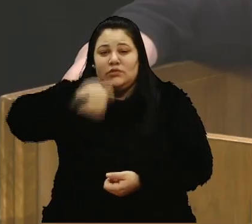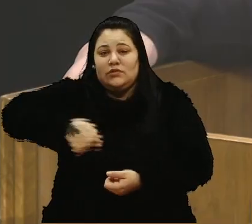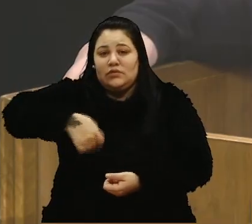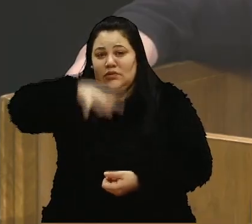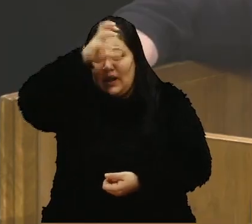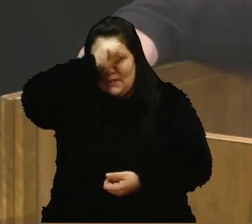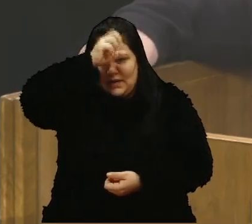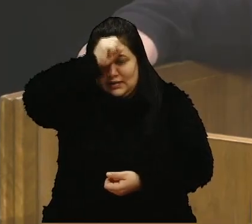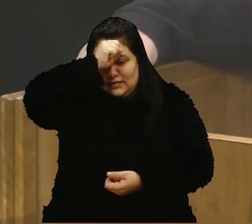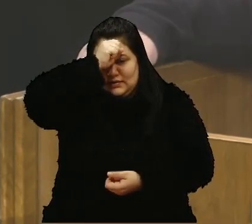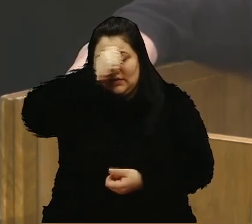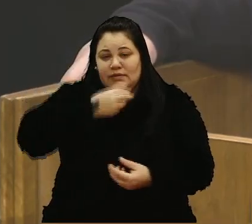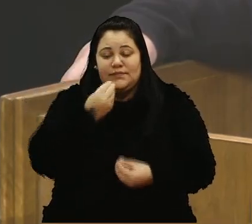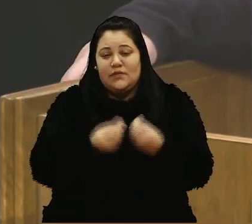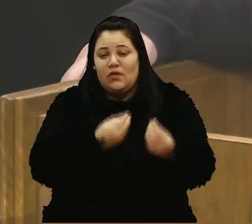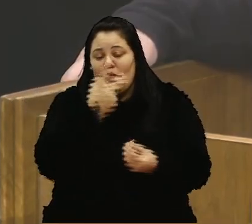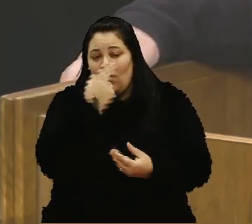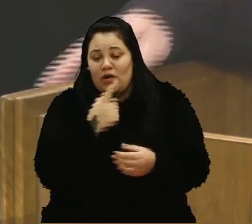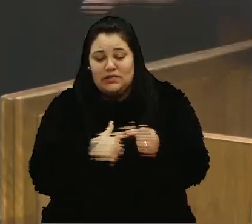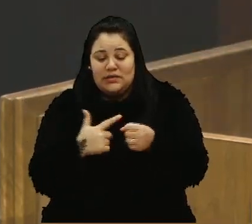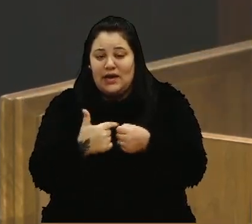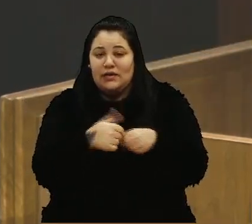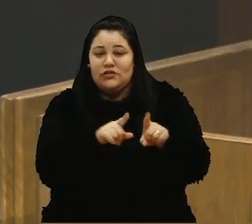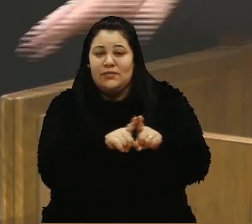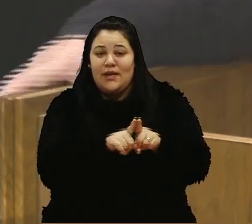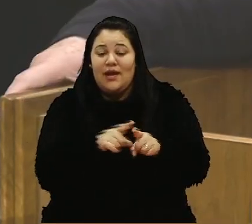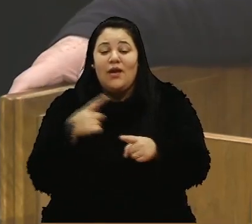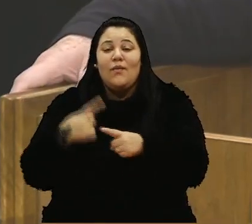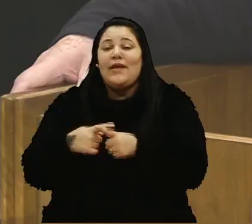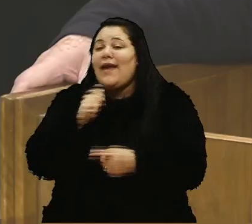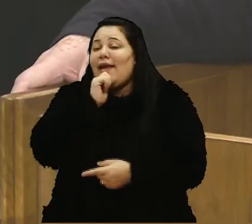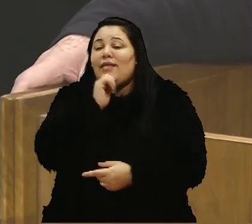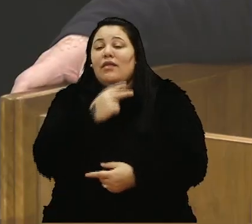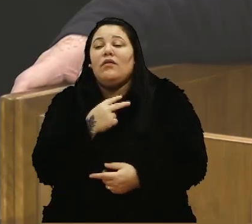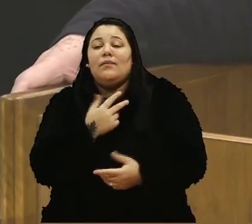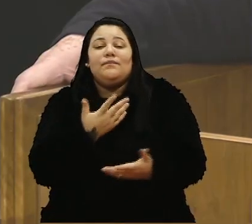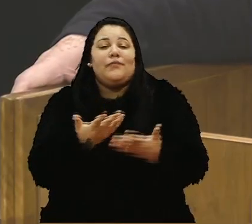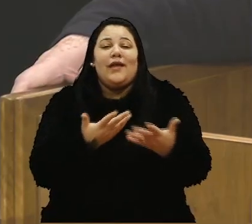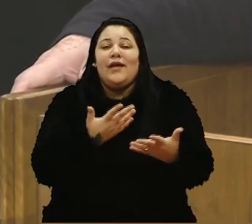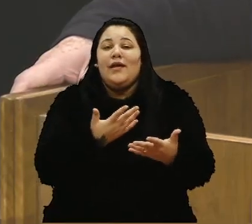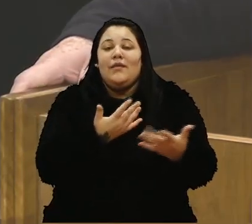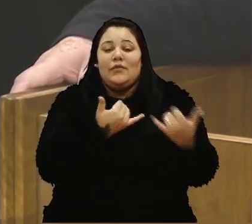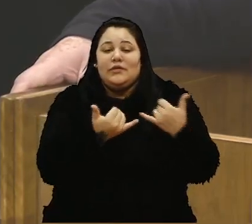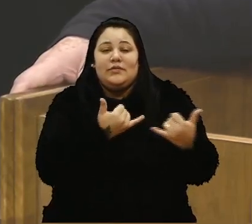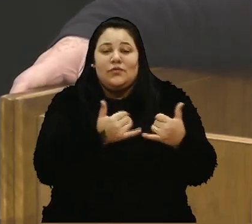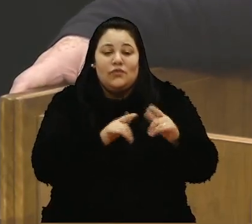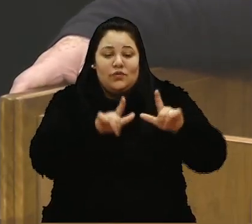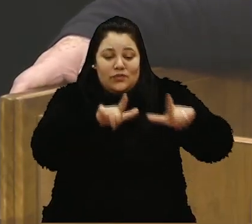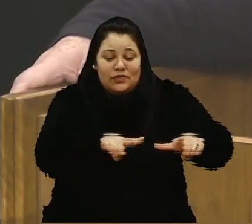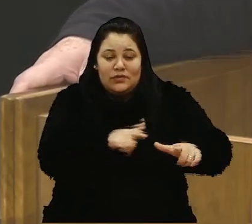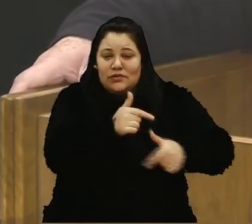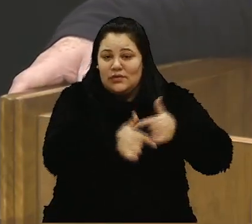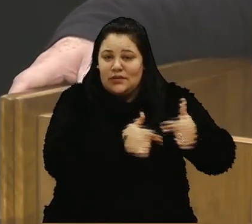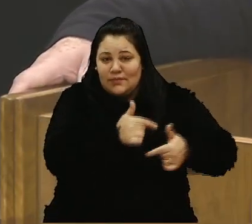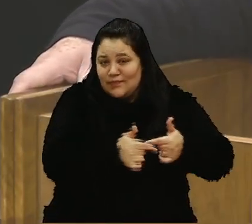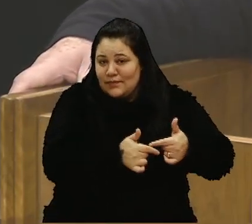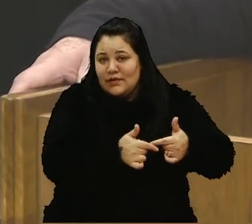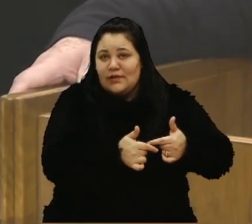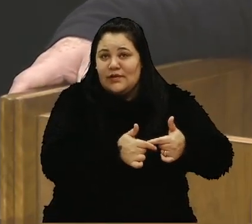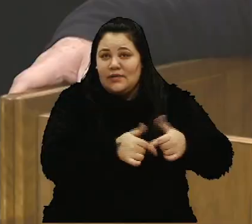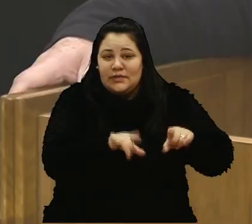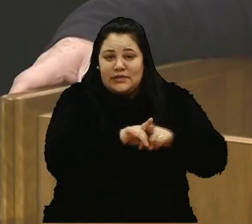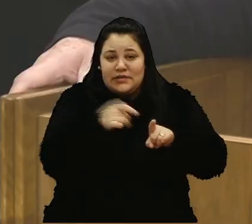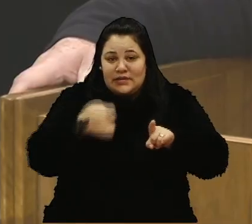vereadora, com essas cidades aí. Por que não se pode trabalhar a ideia do transporte regional? Como temos que trabalhar a questão do